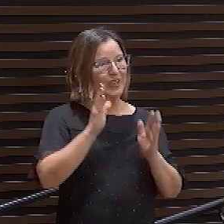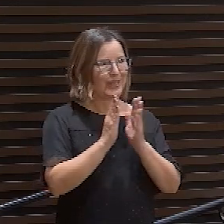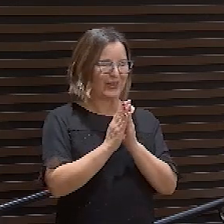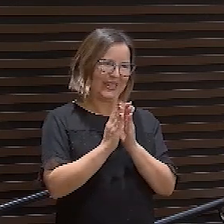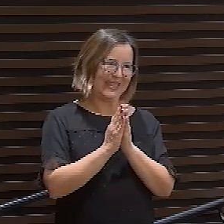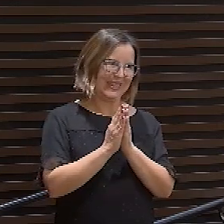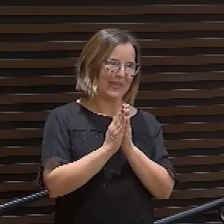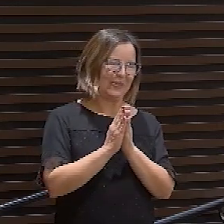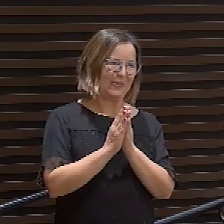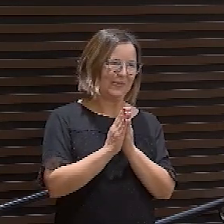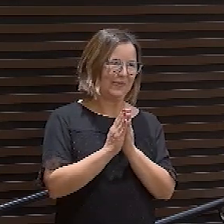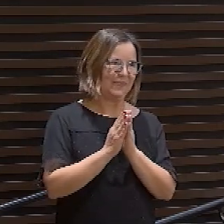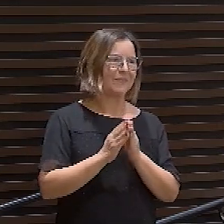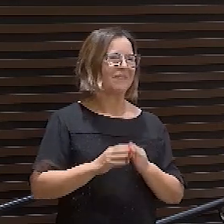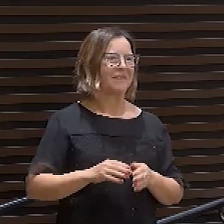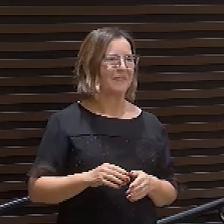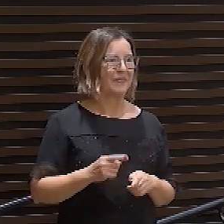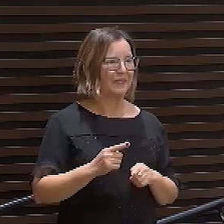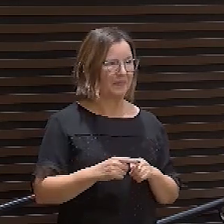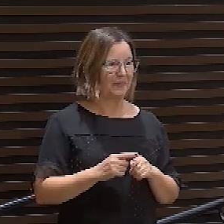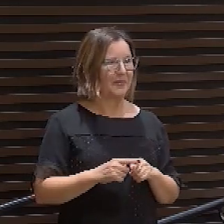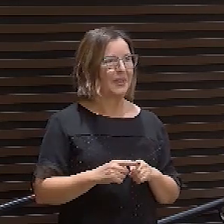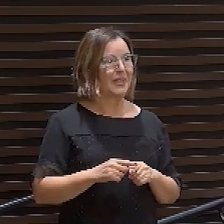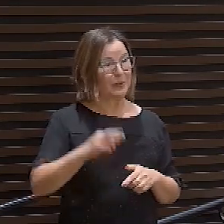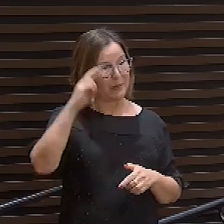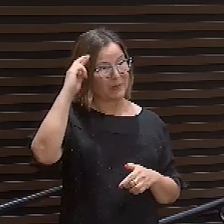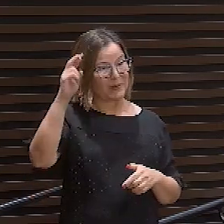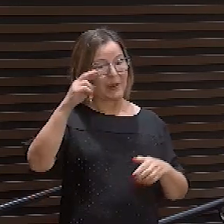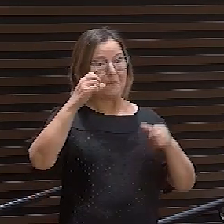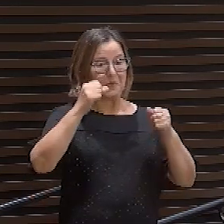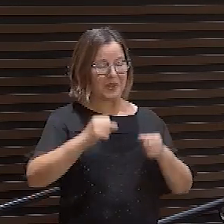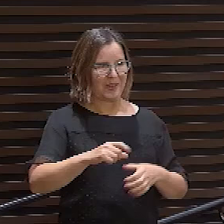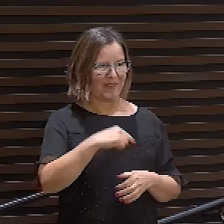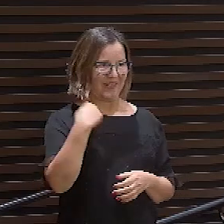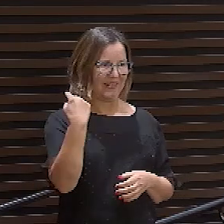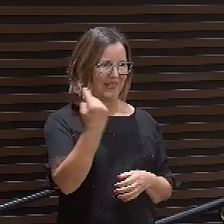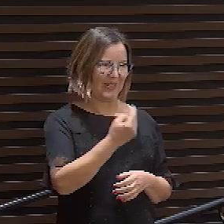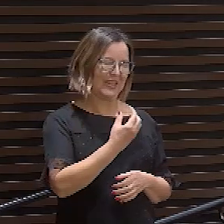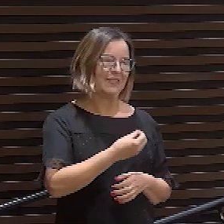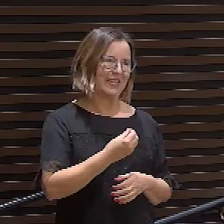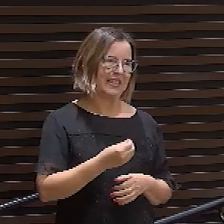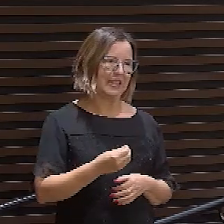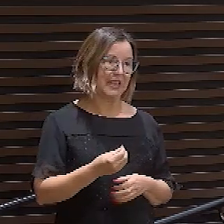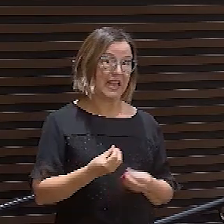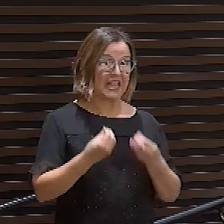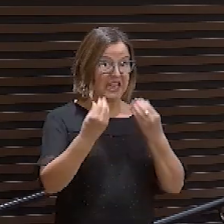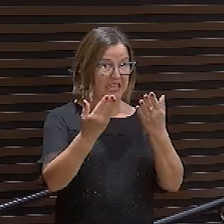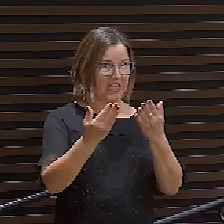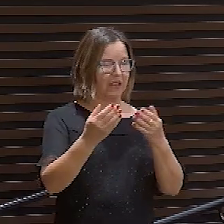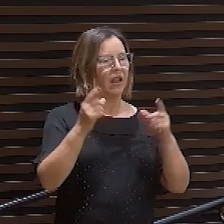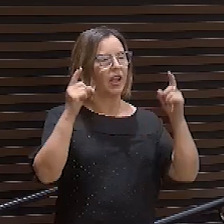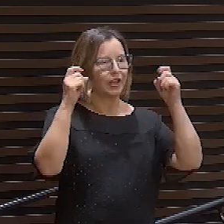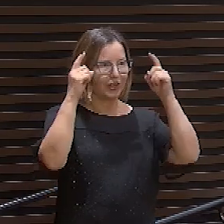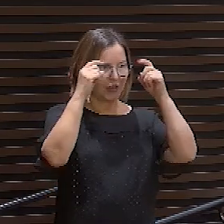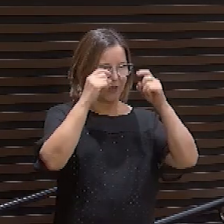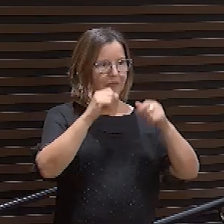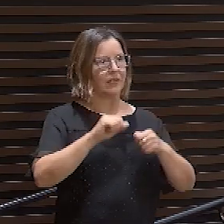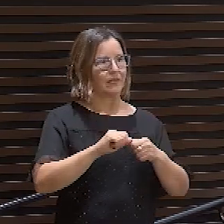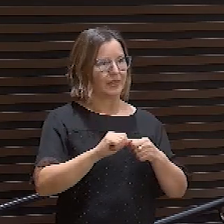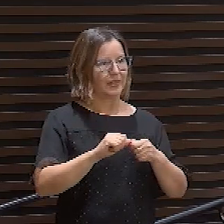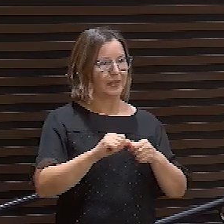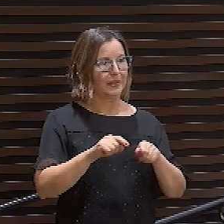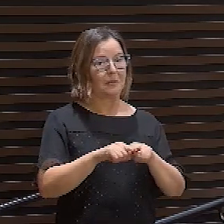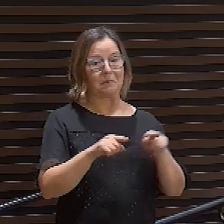pela suficiência do Senhor nas nossas vidas. Essa entrega é difícil de fazer, mas ela é total. E é